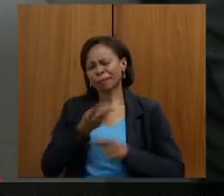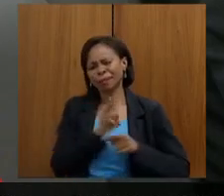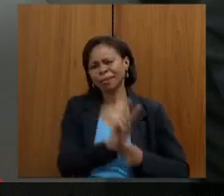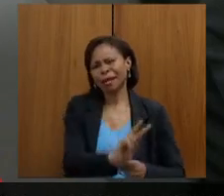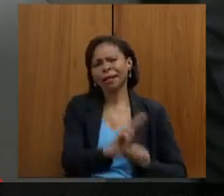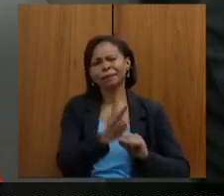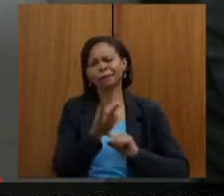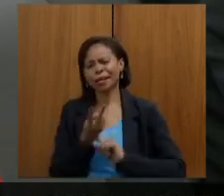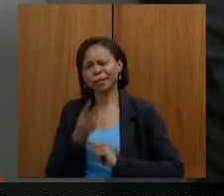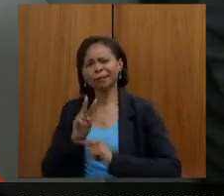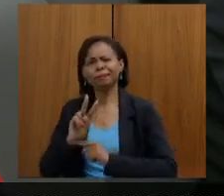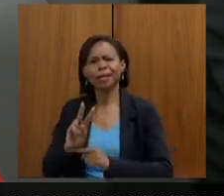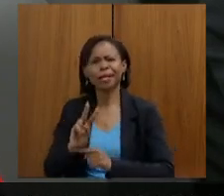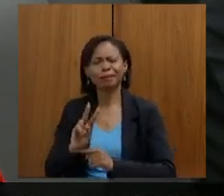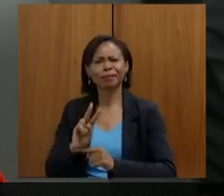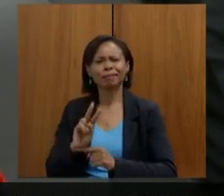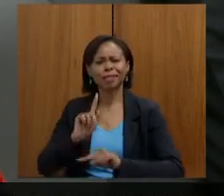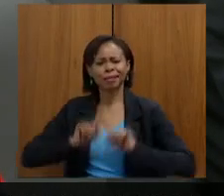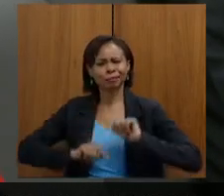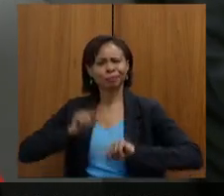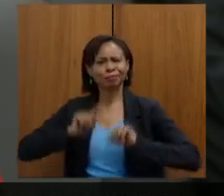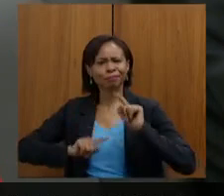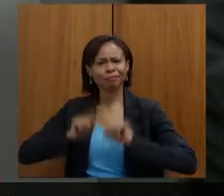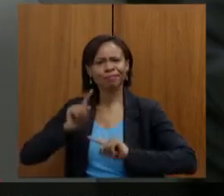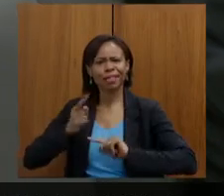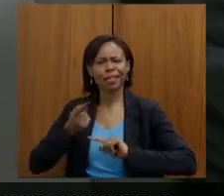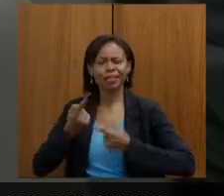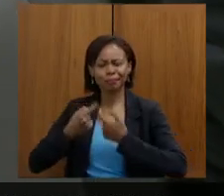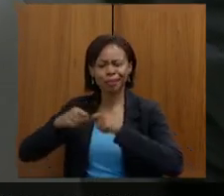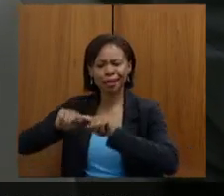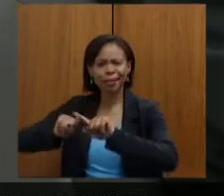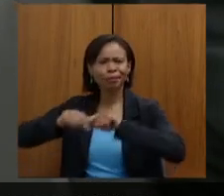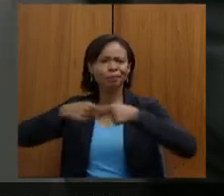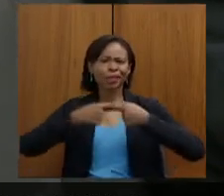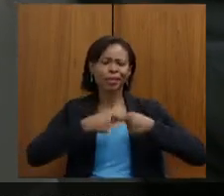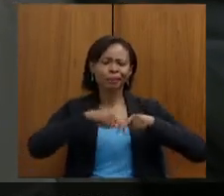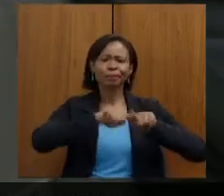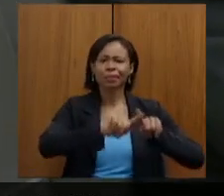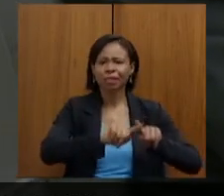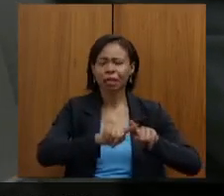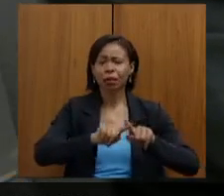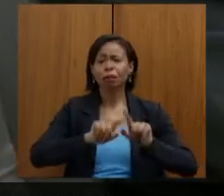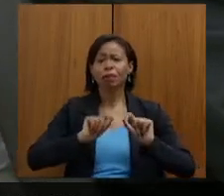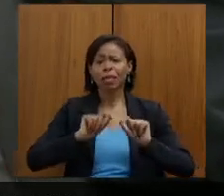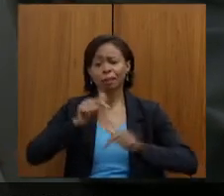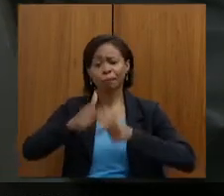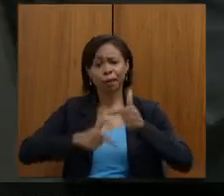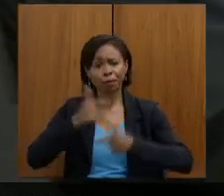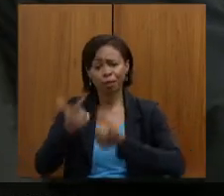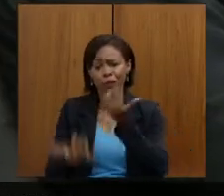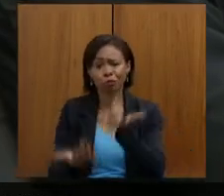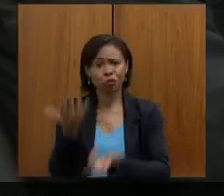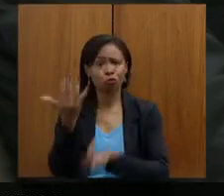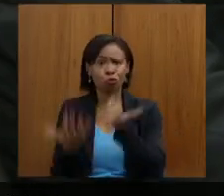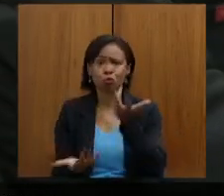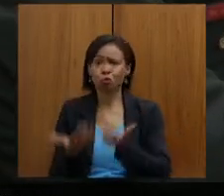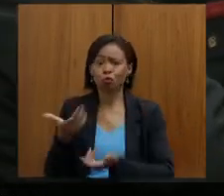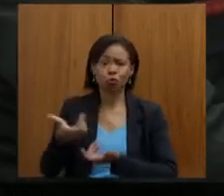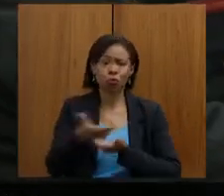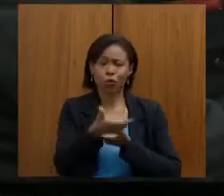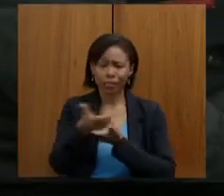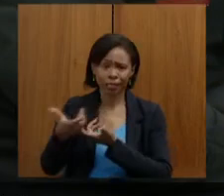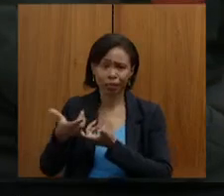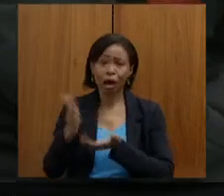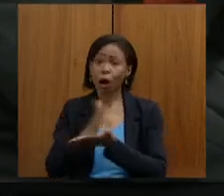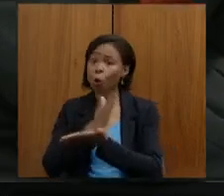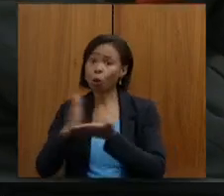equipamentos de proteção individual para que pudéssemos fazer o combate a incêndio muitas vezes alguns saíram sem o